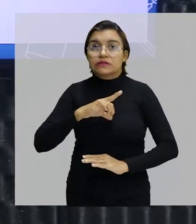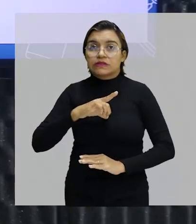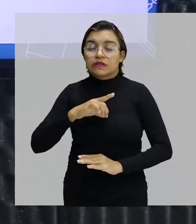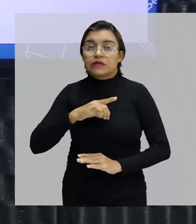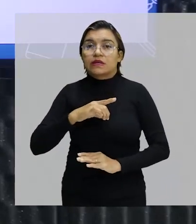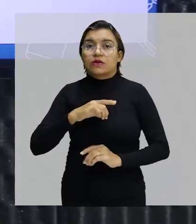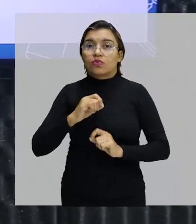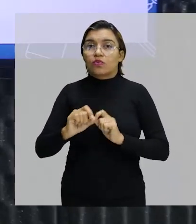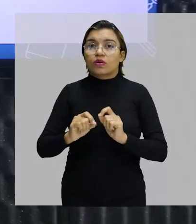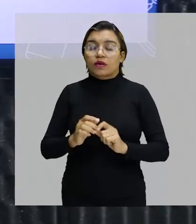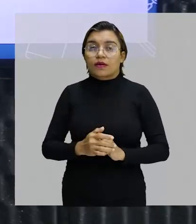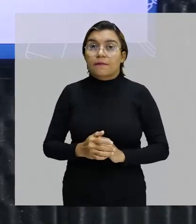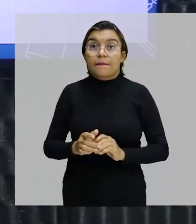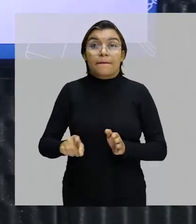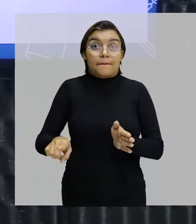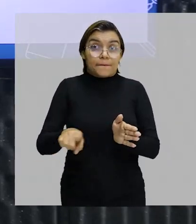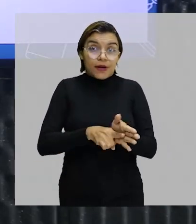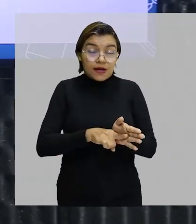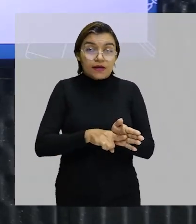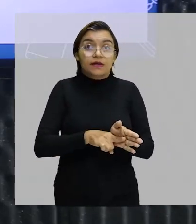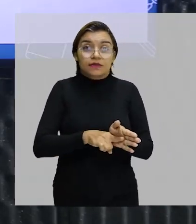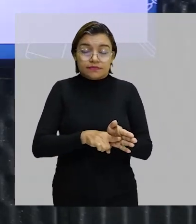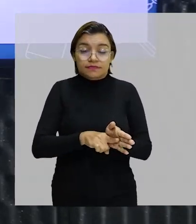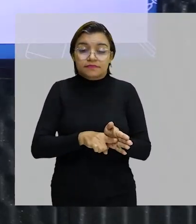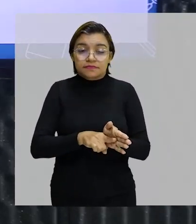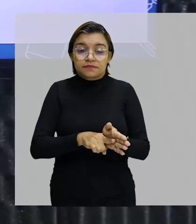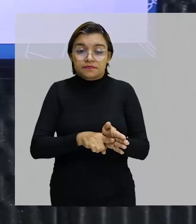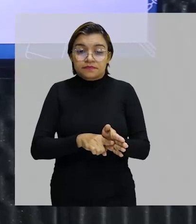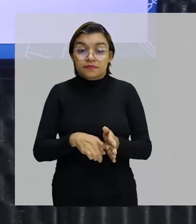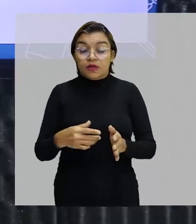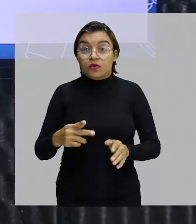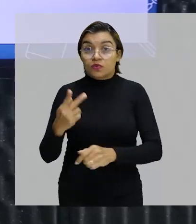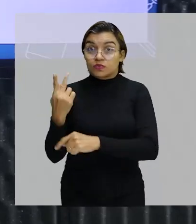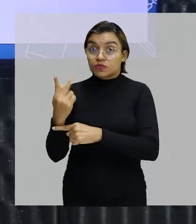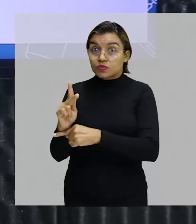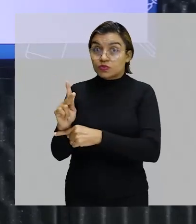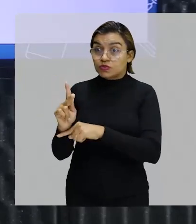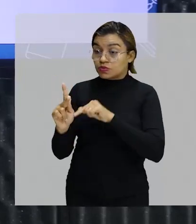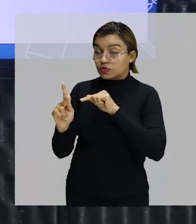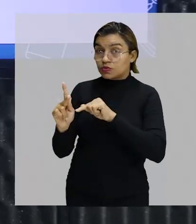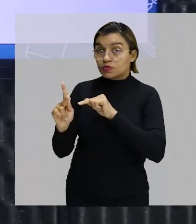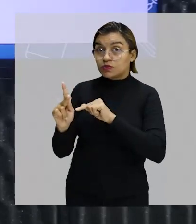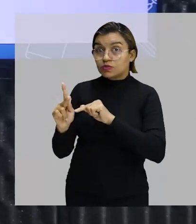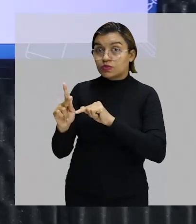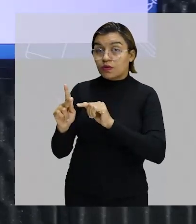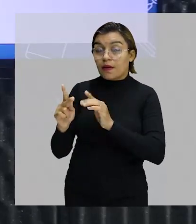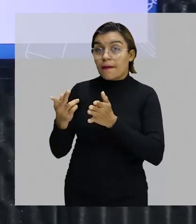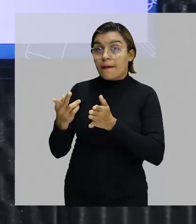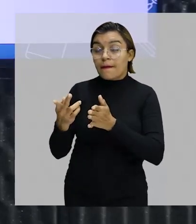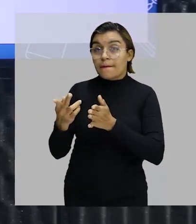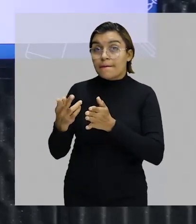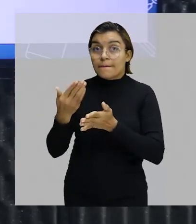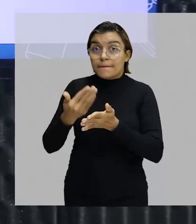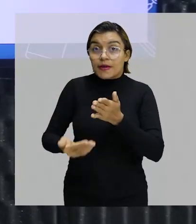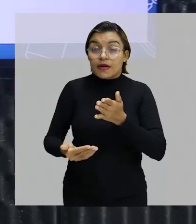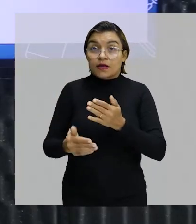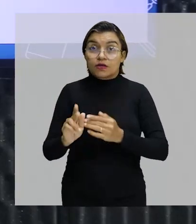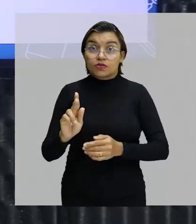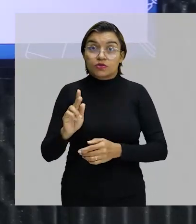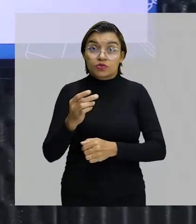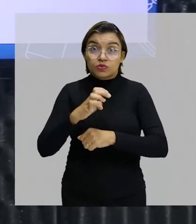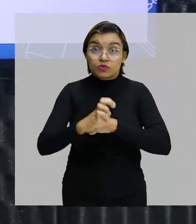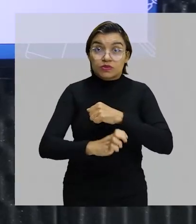carga parcial negativa, certo? Os hidrogênios, perdendo os elétrons, vão adquirir uma